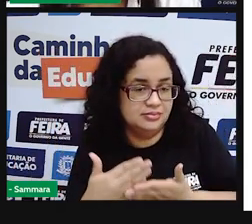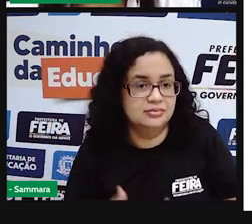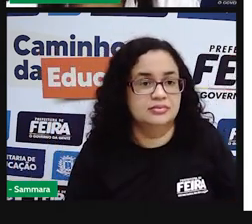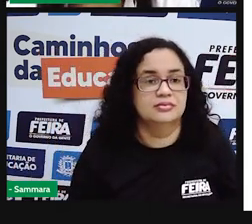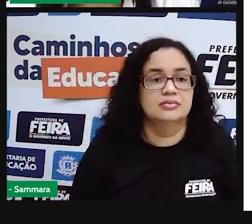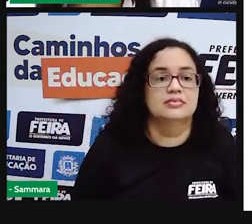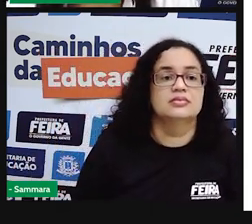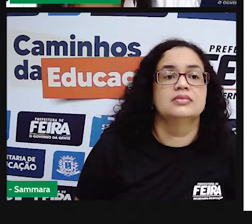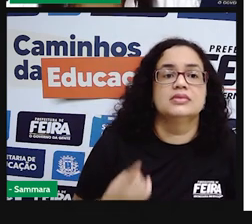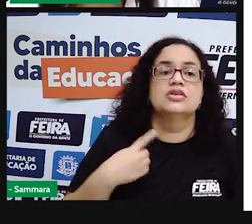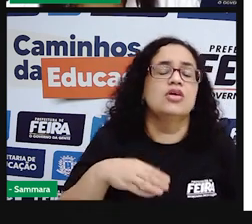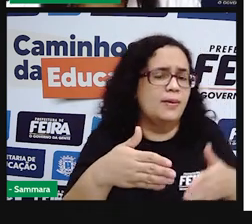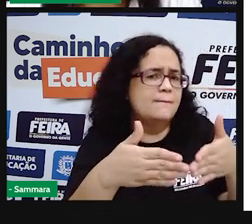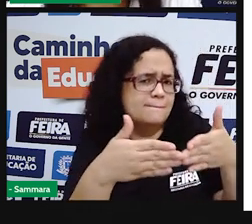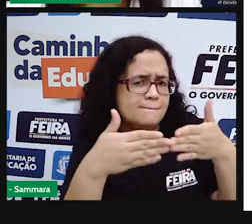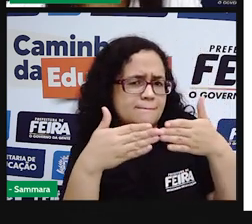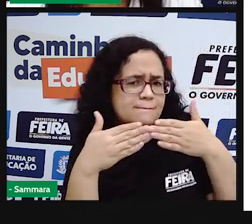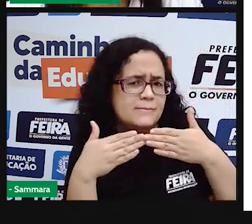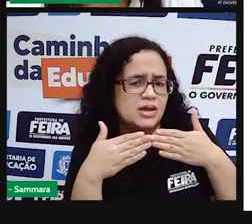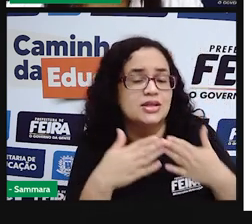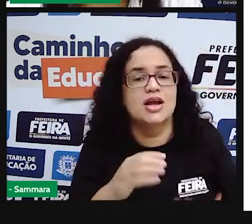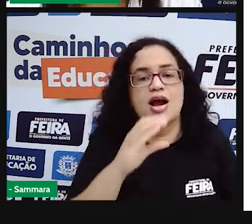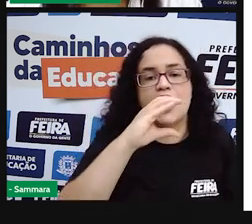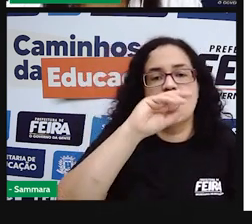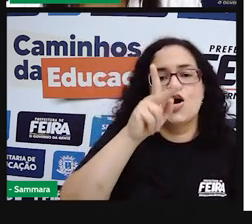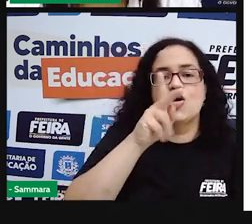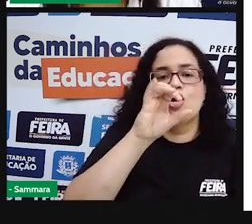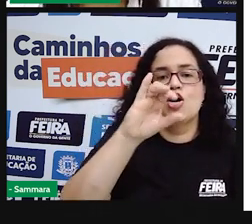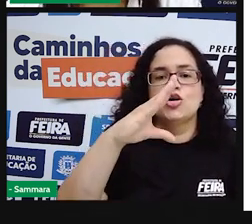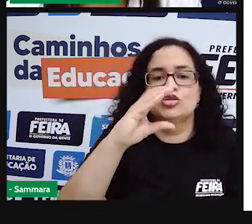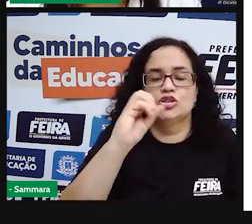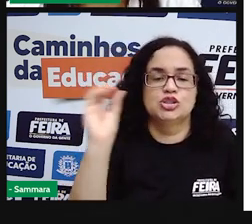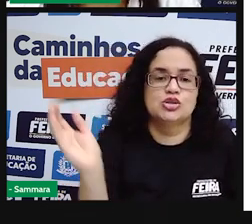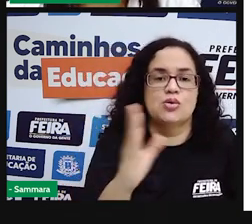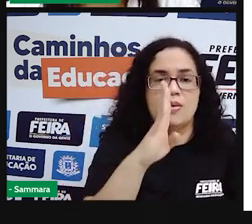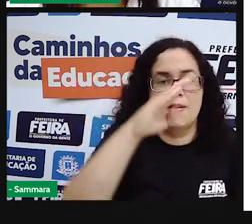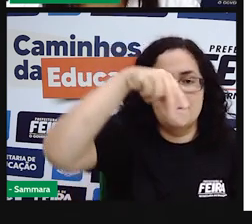Vamos pedir uma ajuda ao Chico Bento para contar esta história.